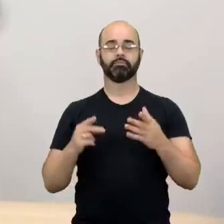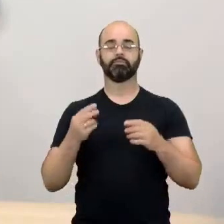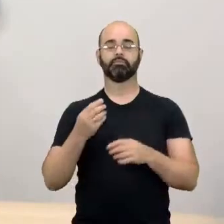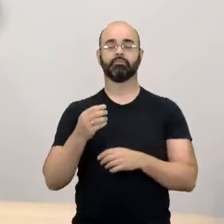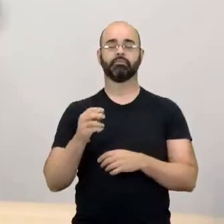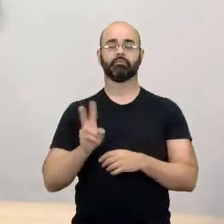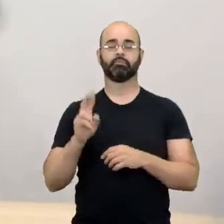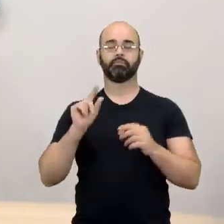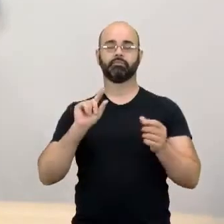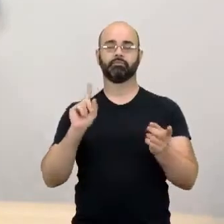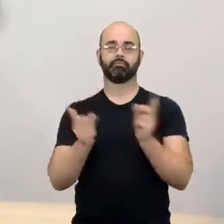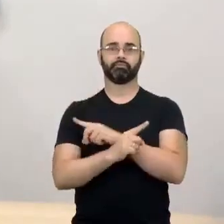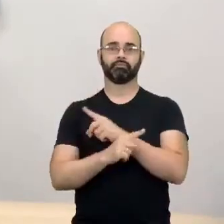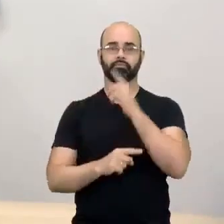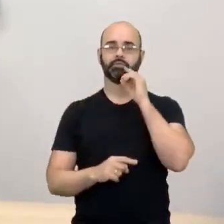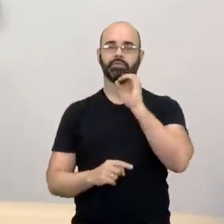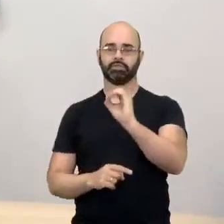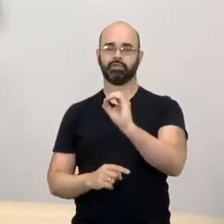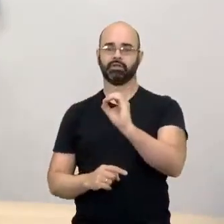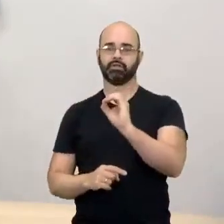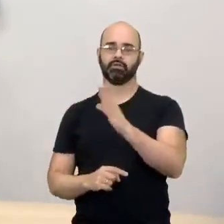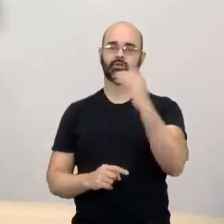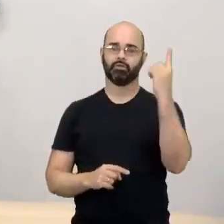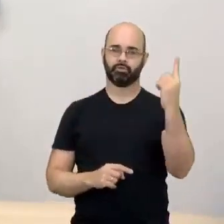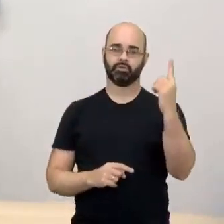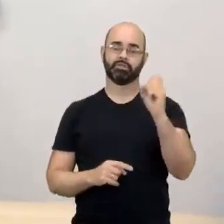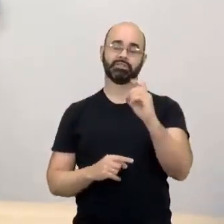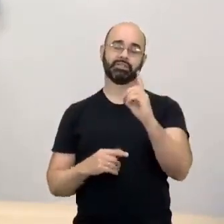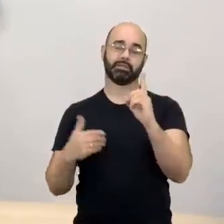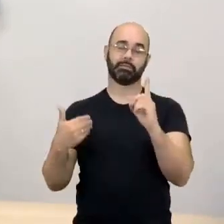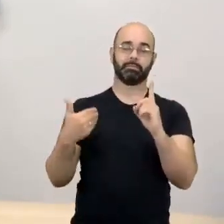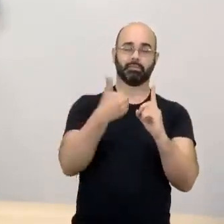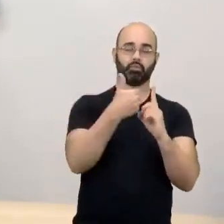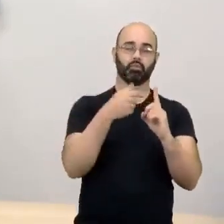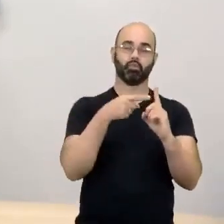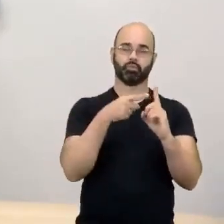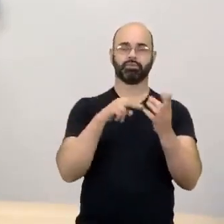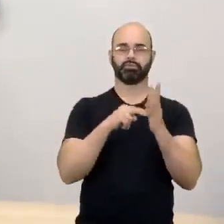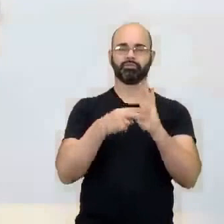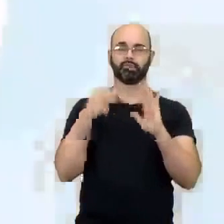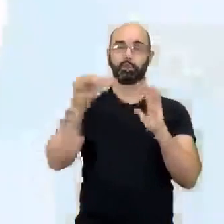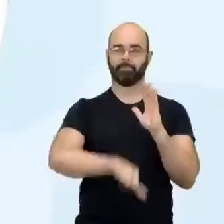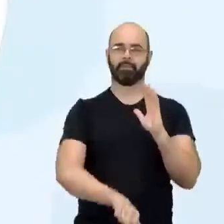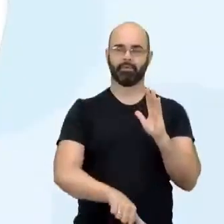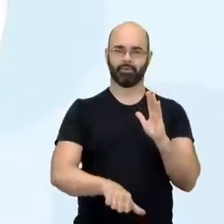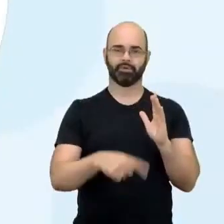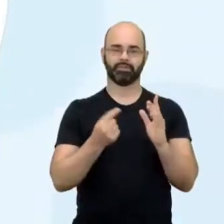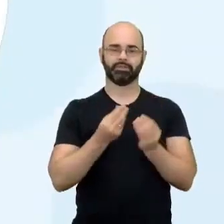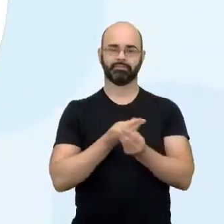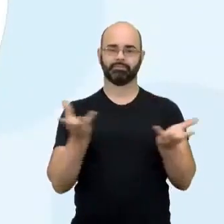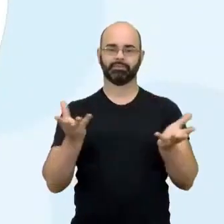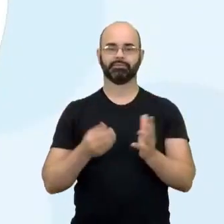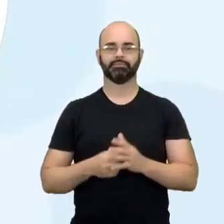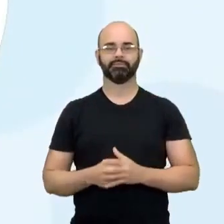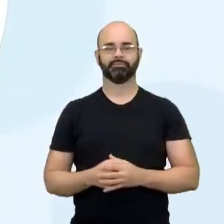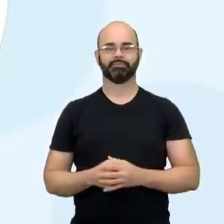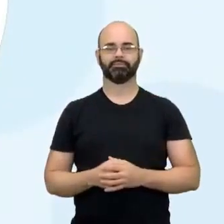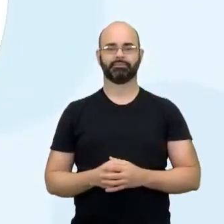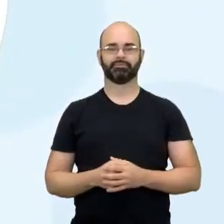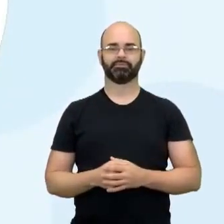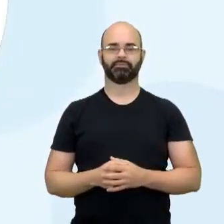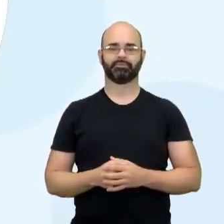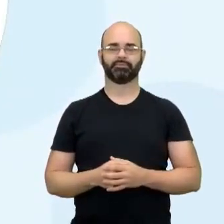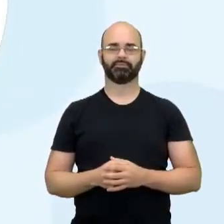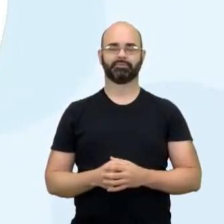na régua, né? 0 a 1, né? Quanto mais próximo de 1, né, pior é a distribuição de renda. E aí daí a gente vê